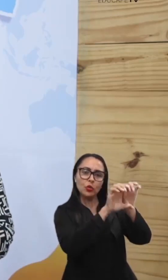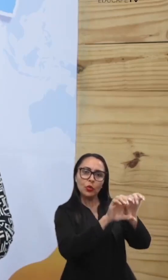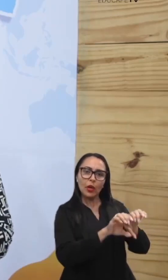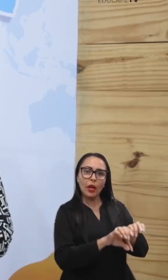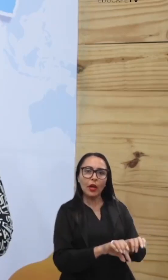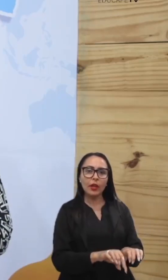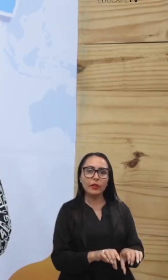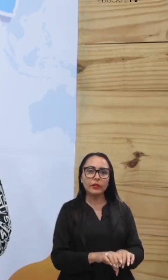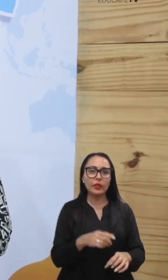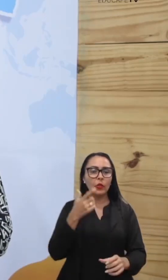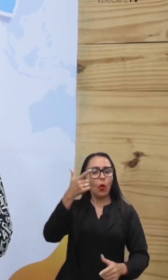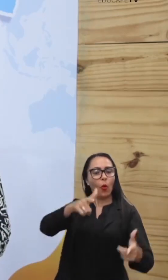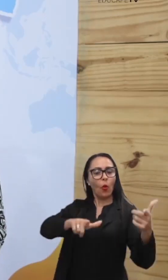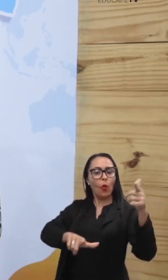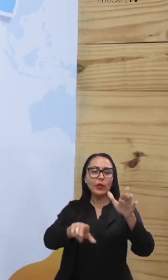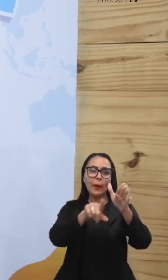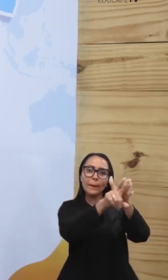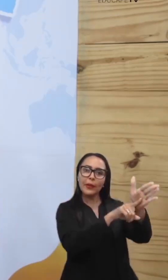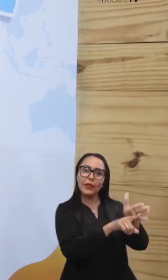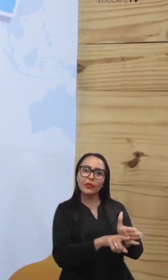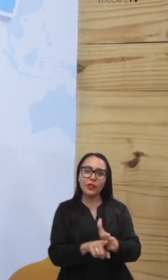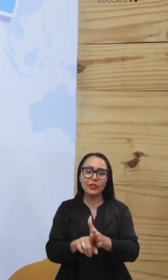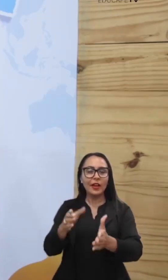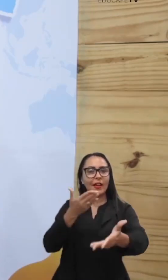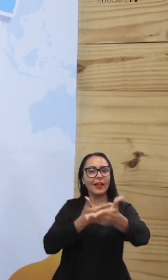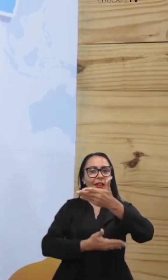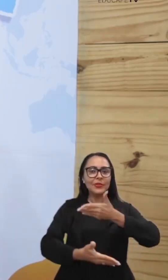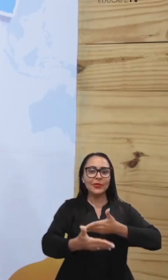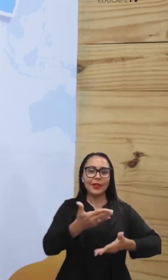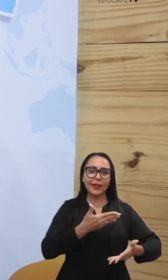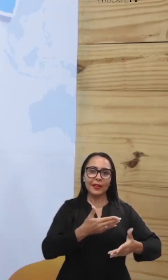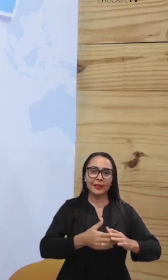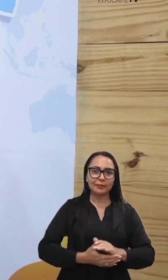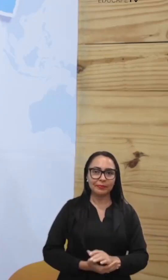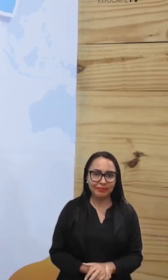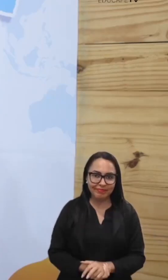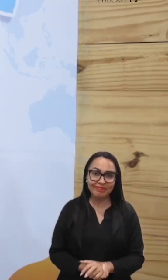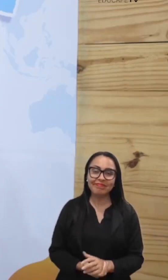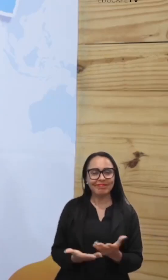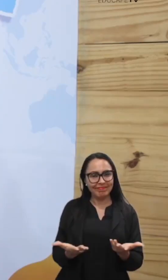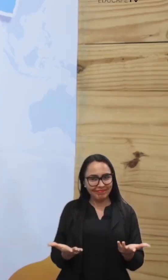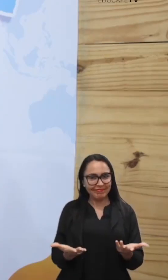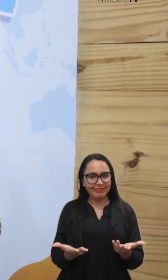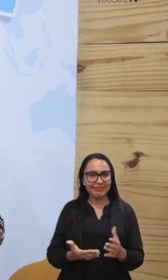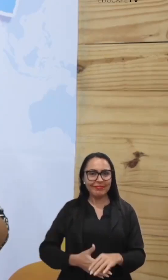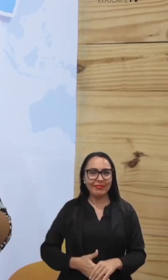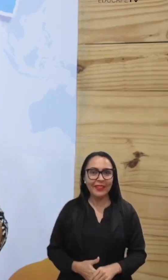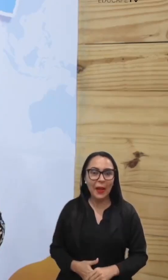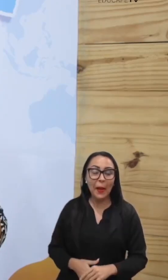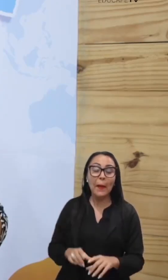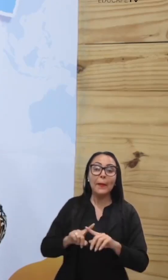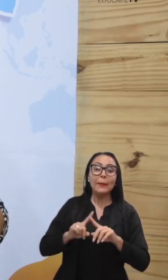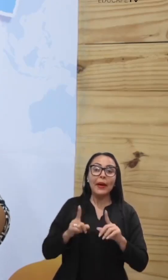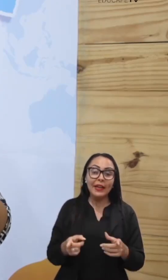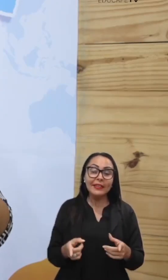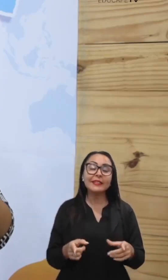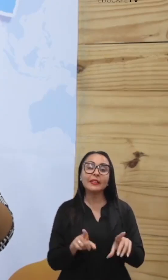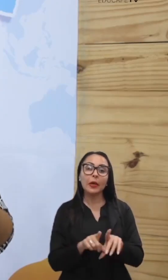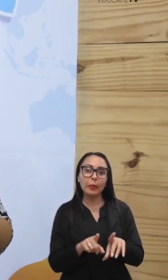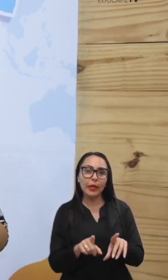origem a outras pesquisas relacionadas à escrita da língua de sinais. Que interessante, né? Mas aí,